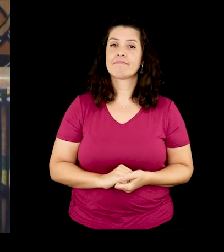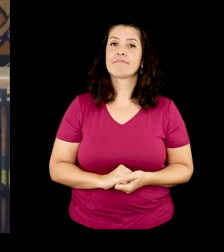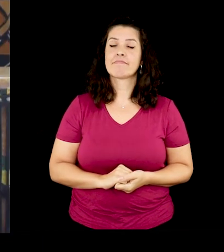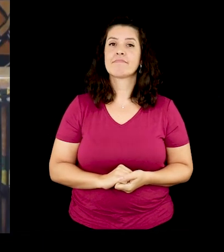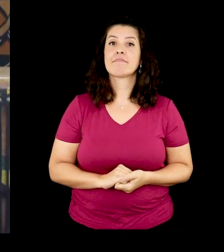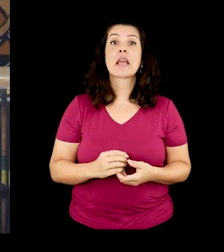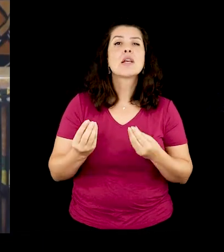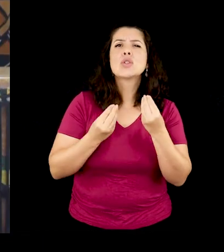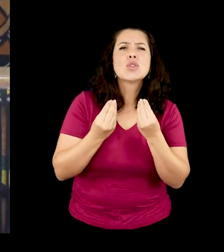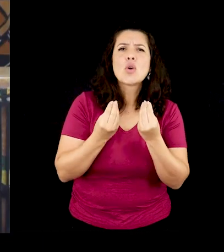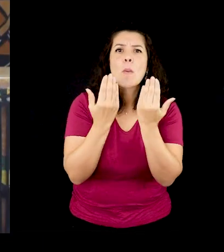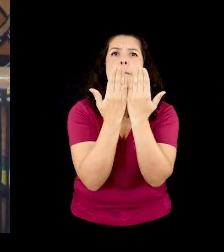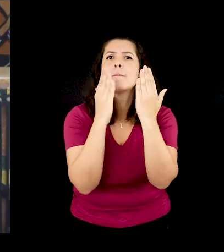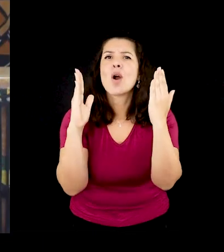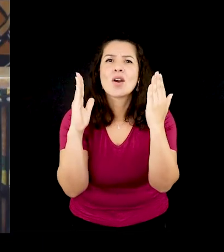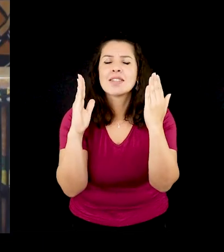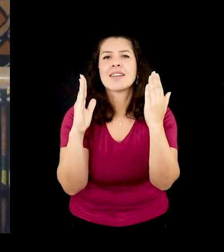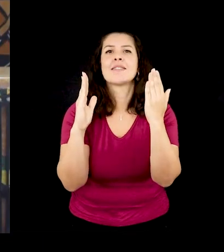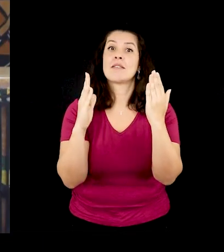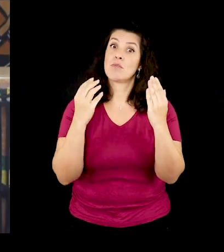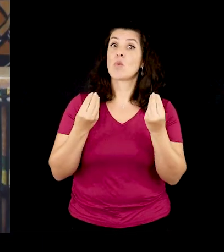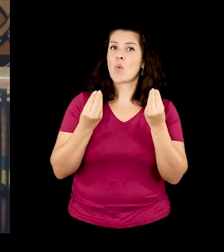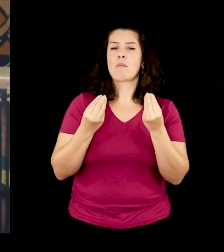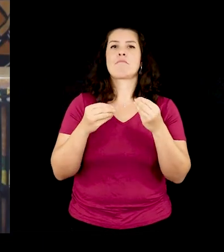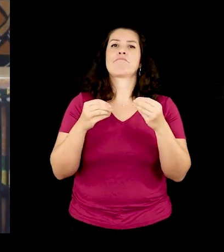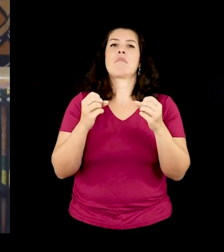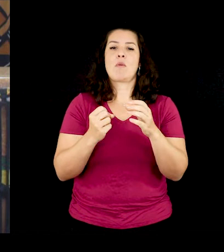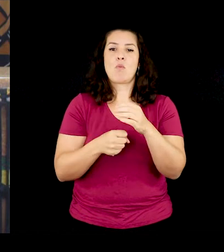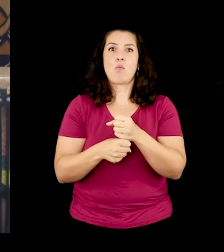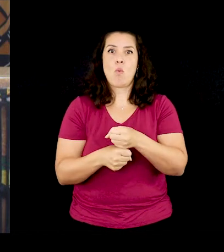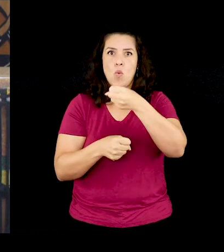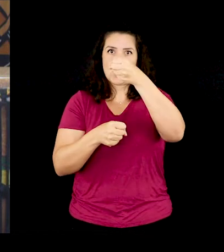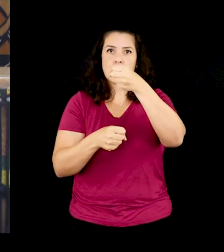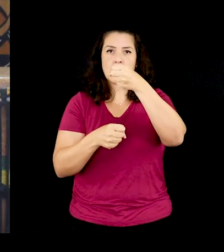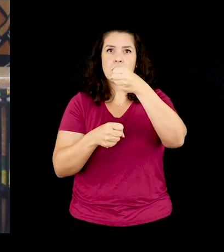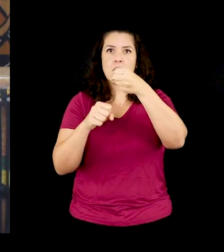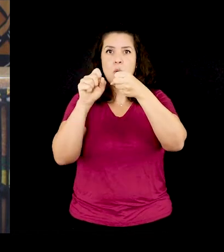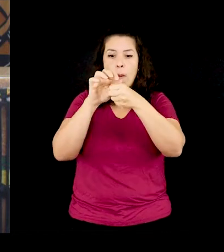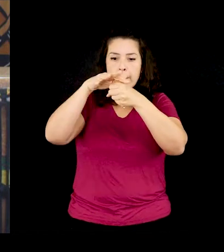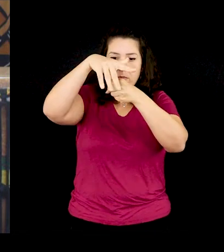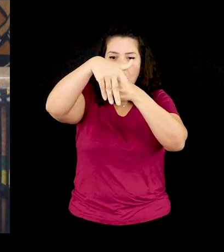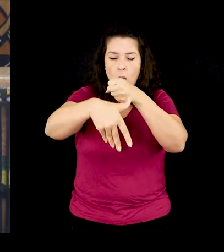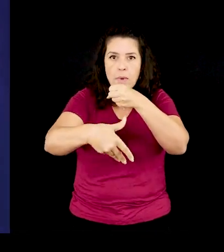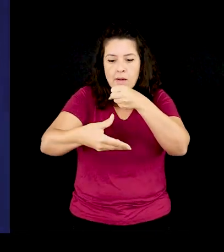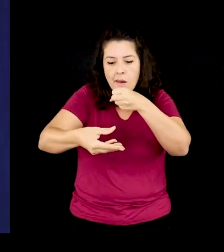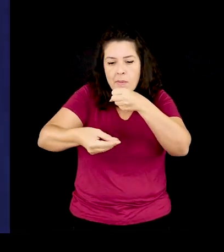Para fazer a portinha do nosso circo, a gente vai fazer uma